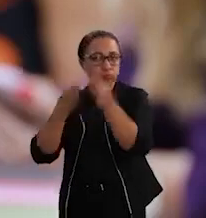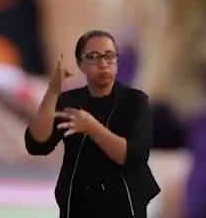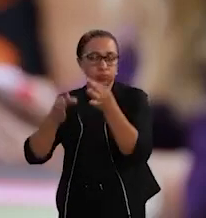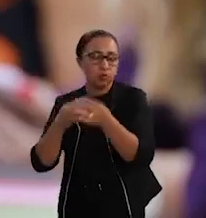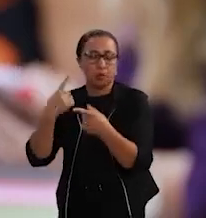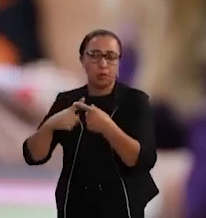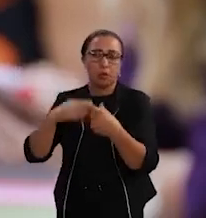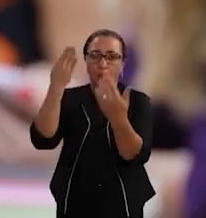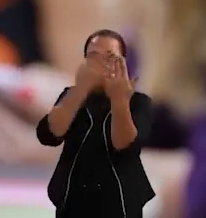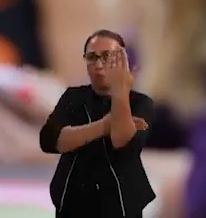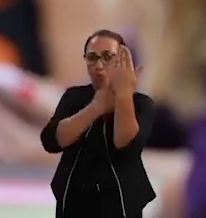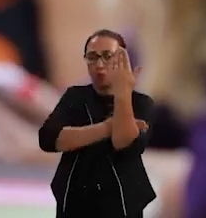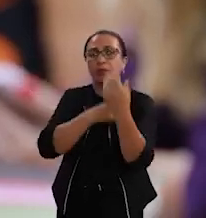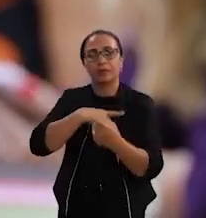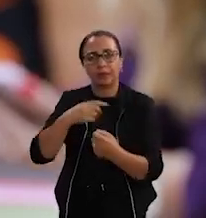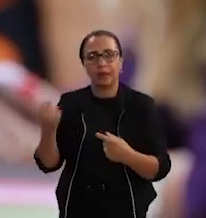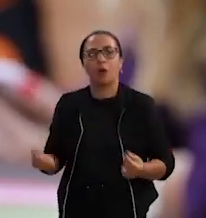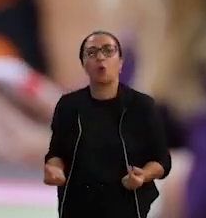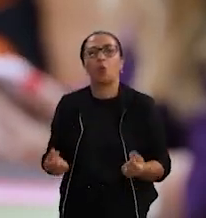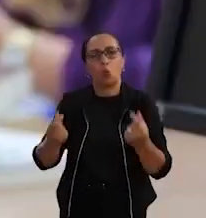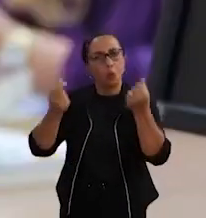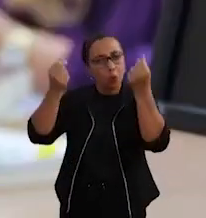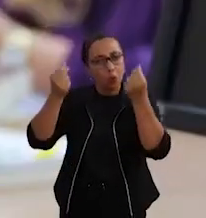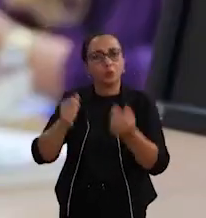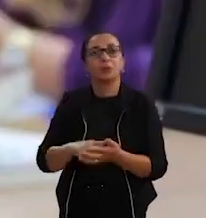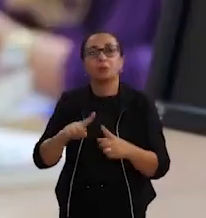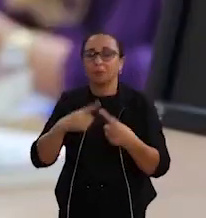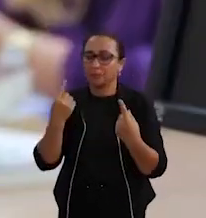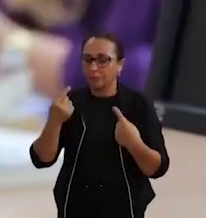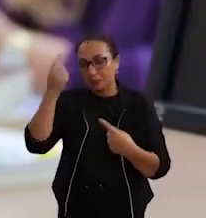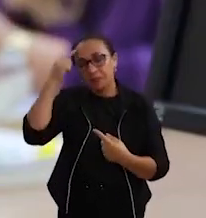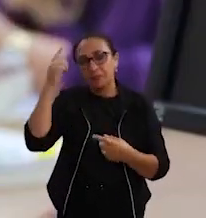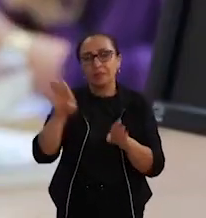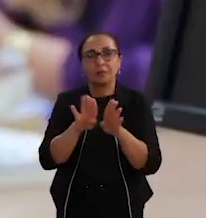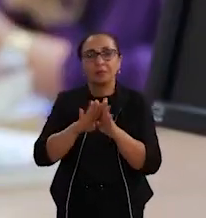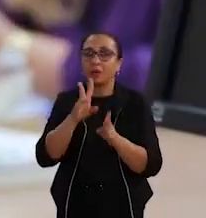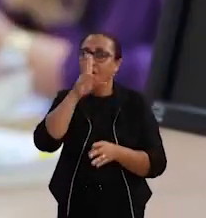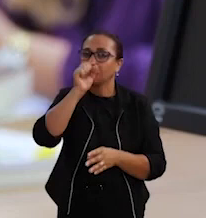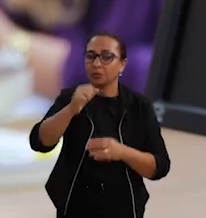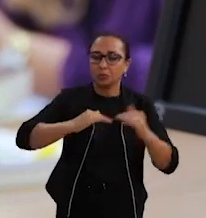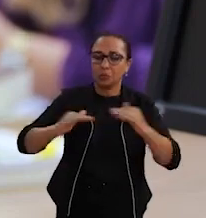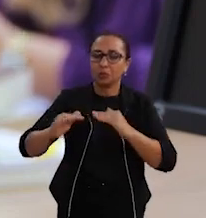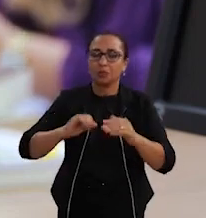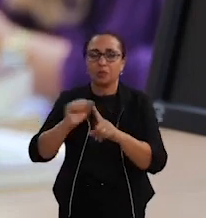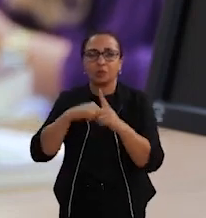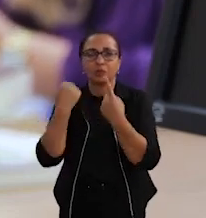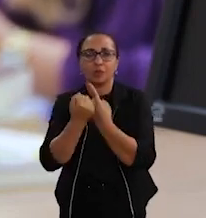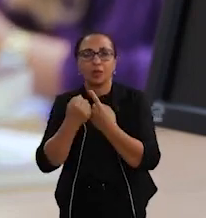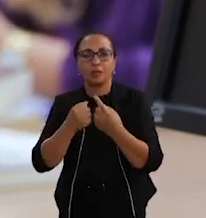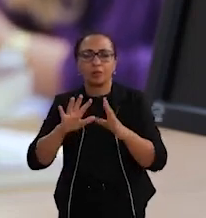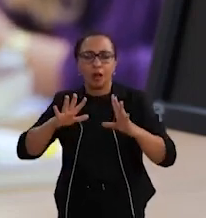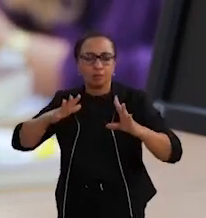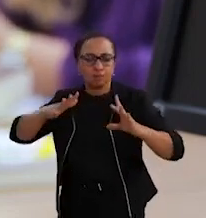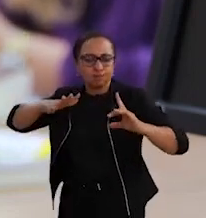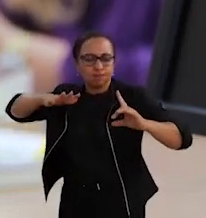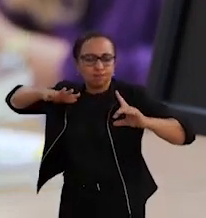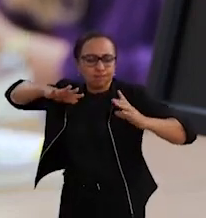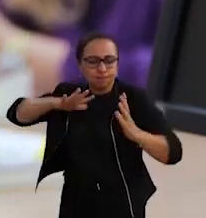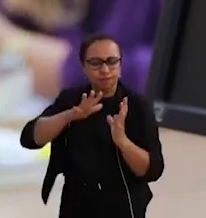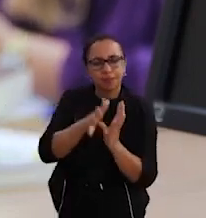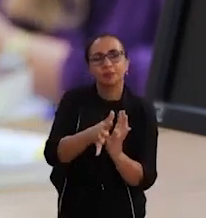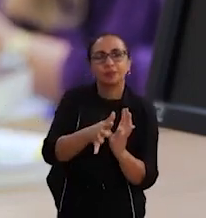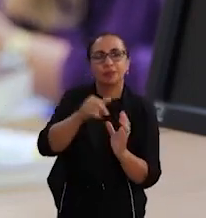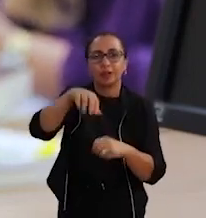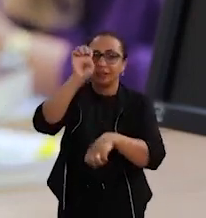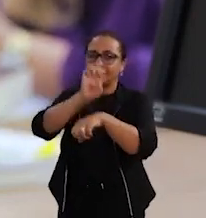custas judiciais, porque um processo tem um custo, mas pense também que o fortalecimento dos movimentos sociais